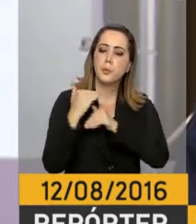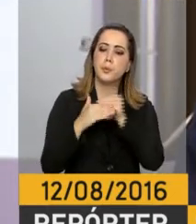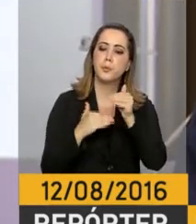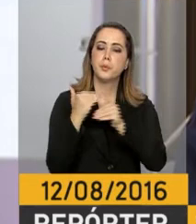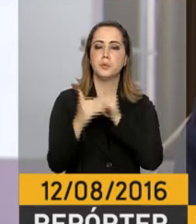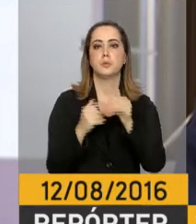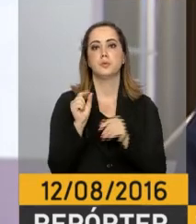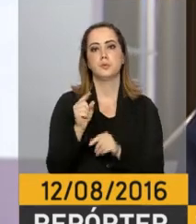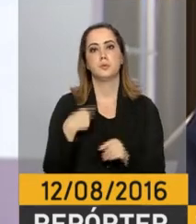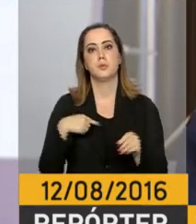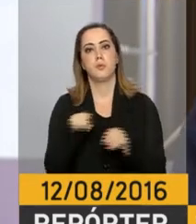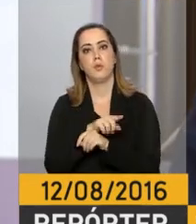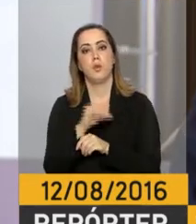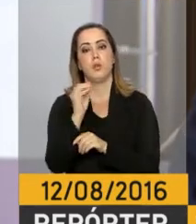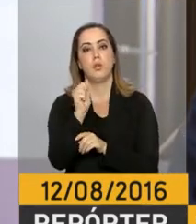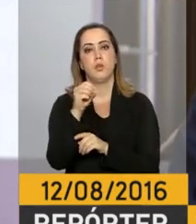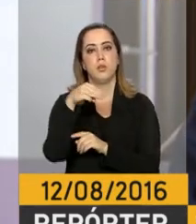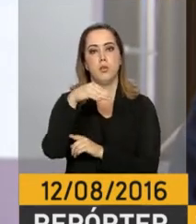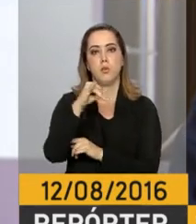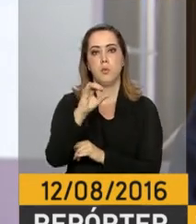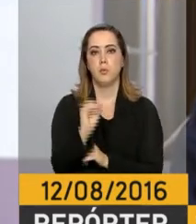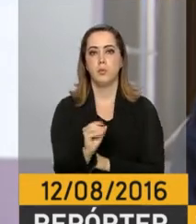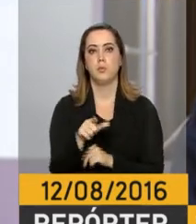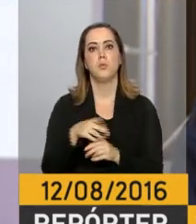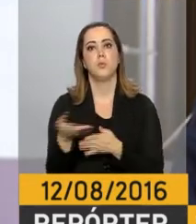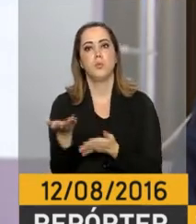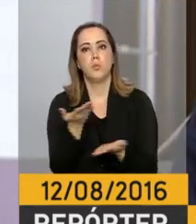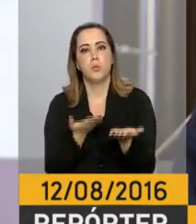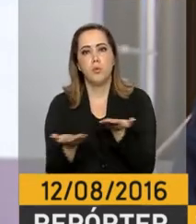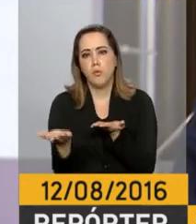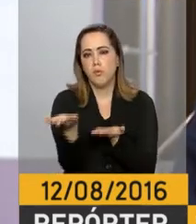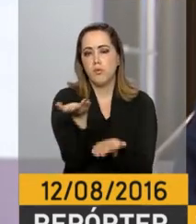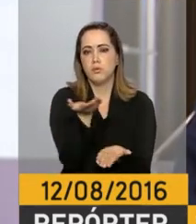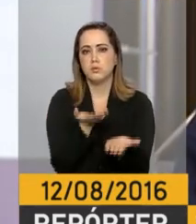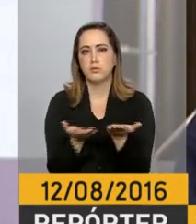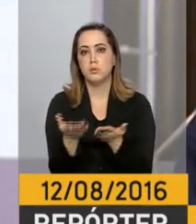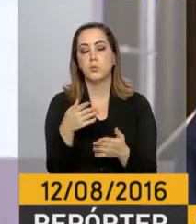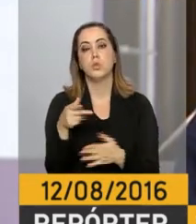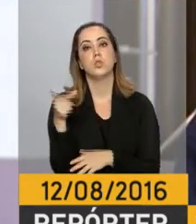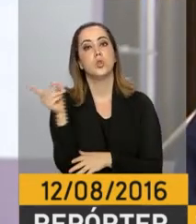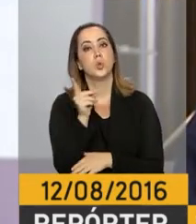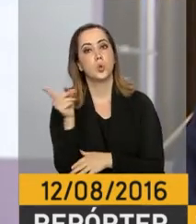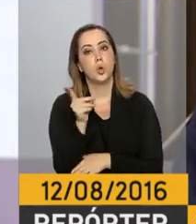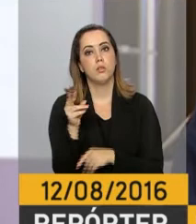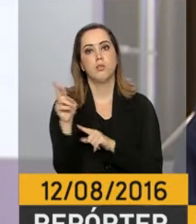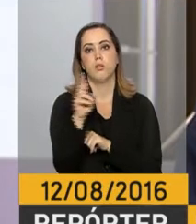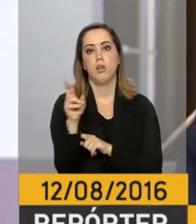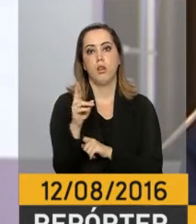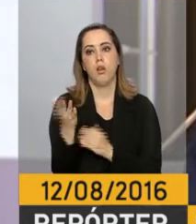câmbio flutuante, que tantas vezes mostrou seu valor no papel